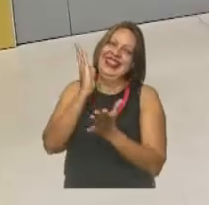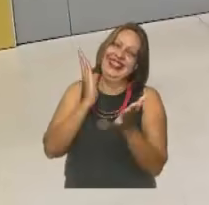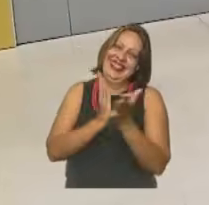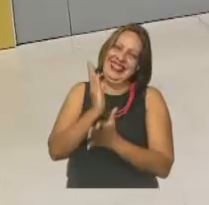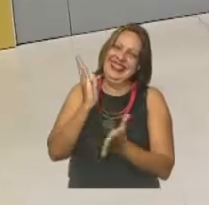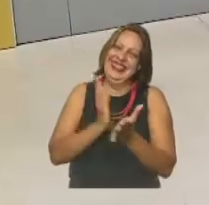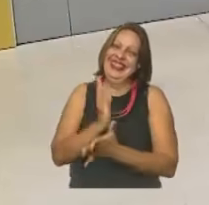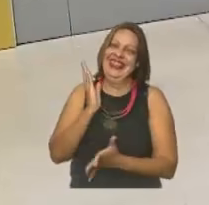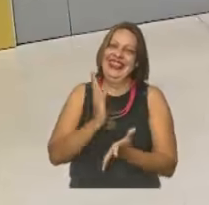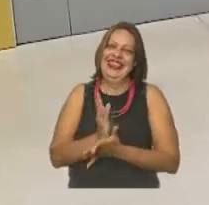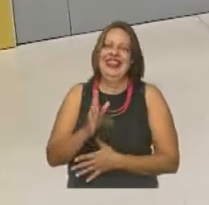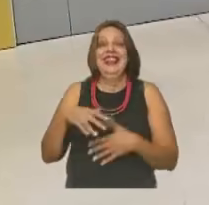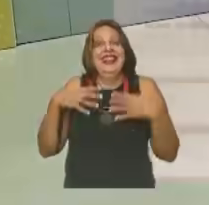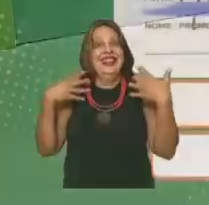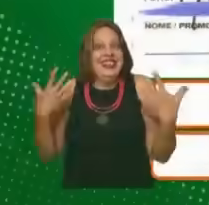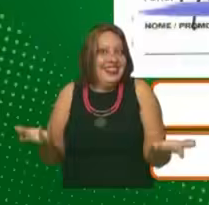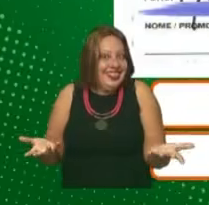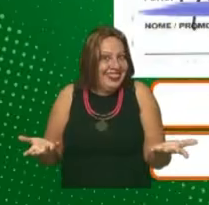o caso,